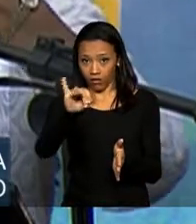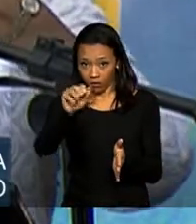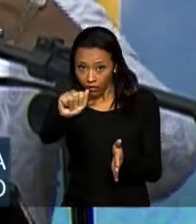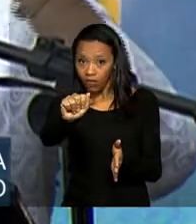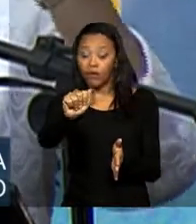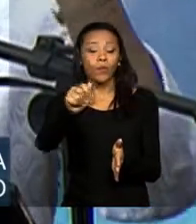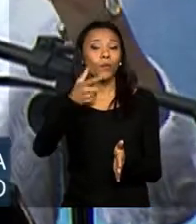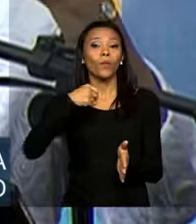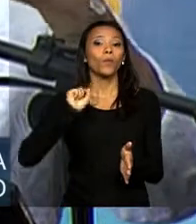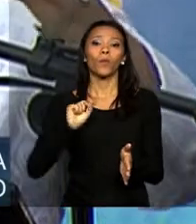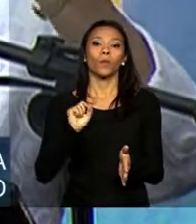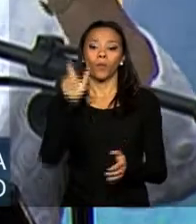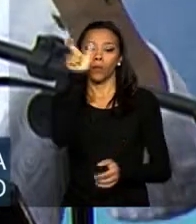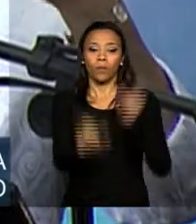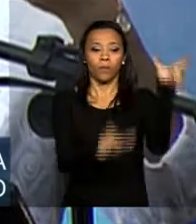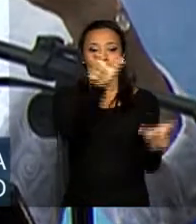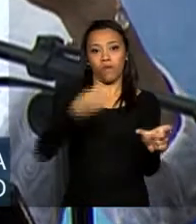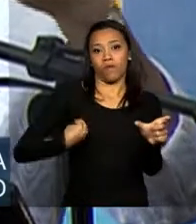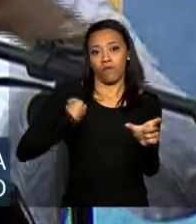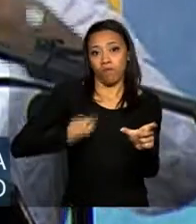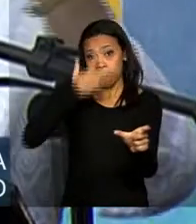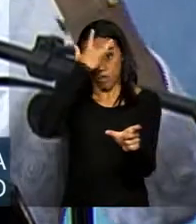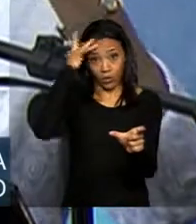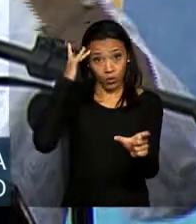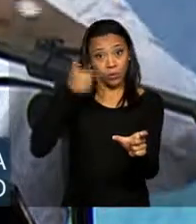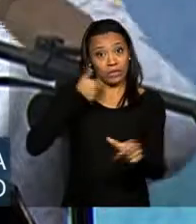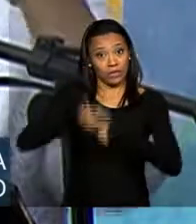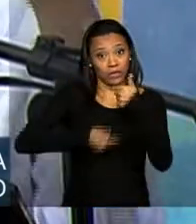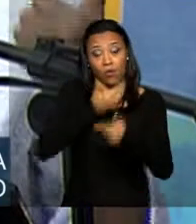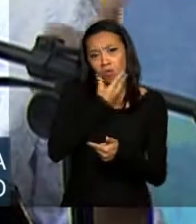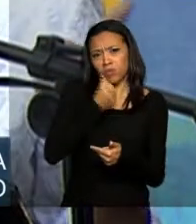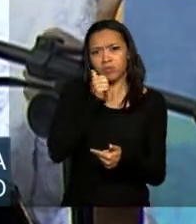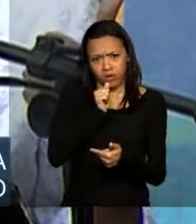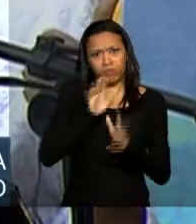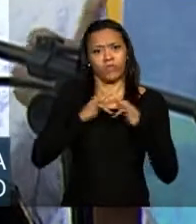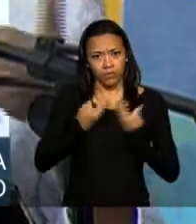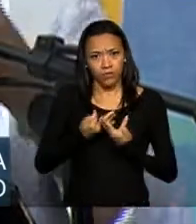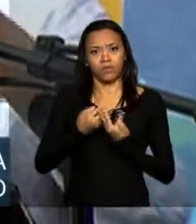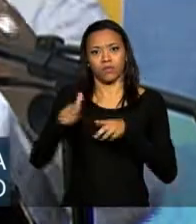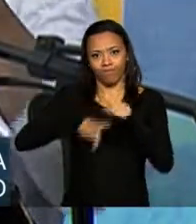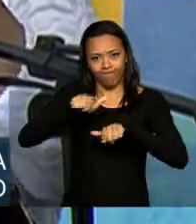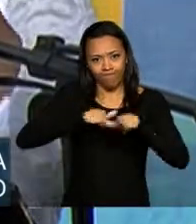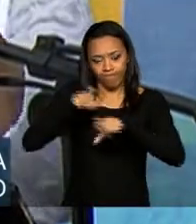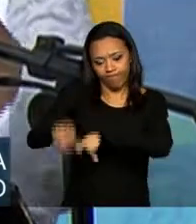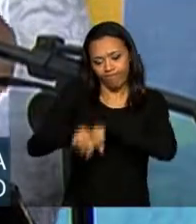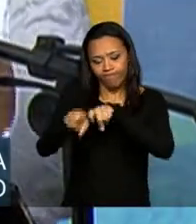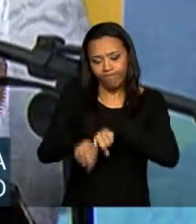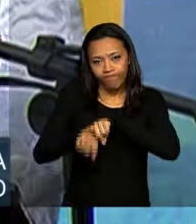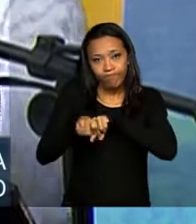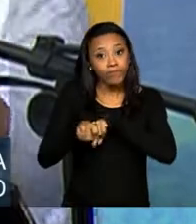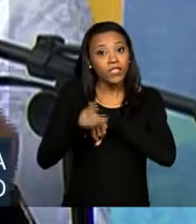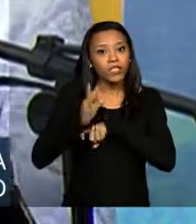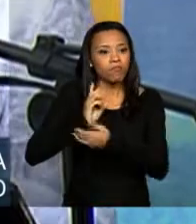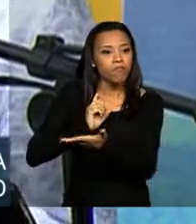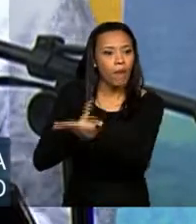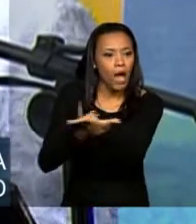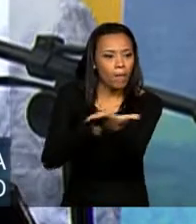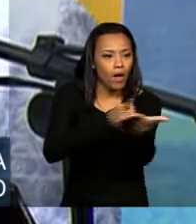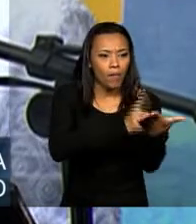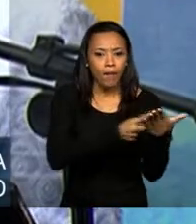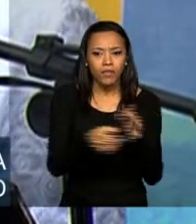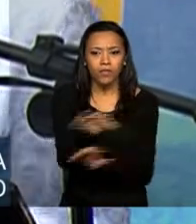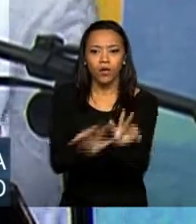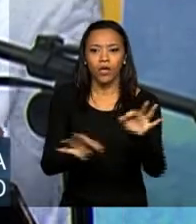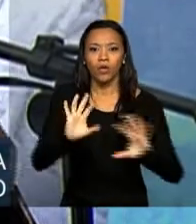é de trabalhadores agricultores e agricultoras de famílias o que se organizaram em